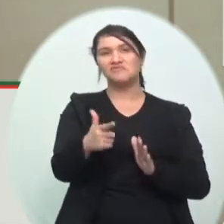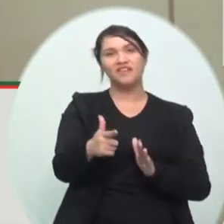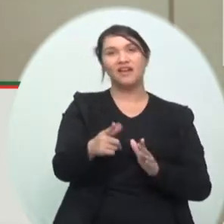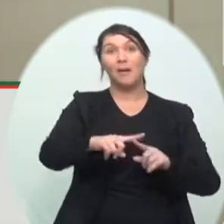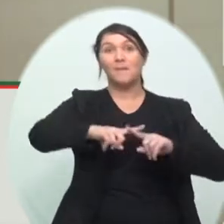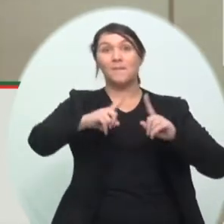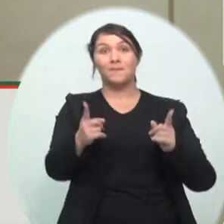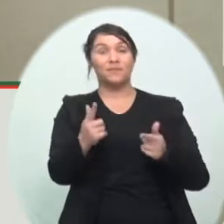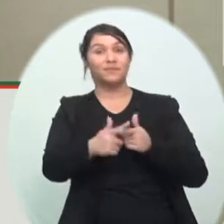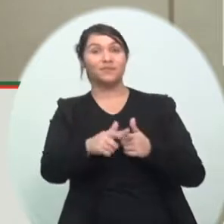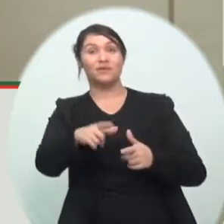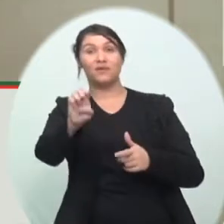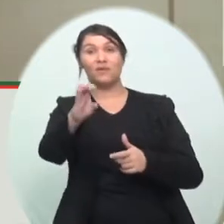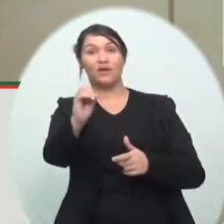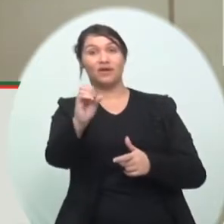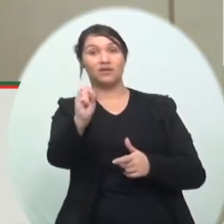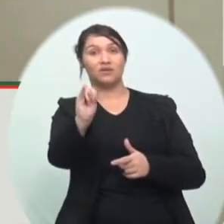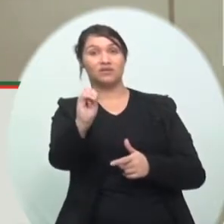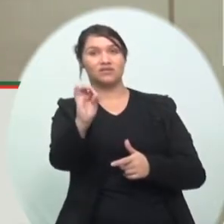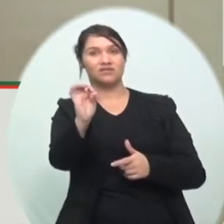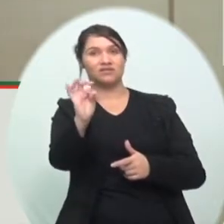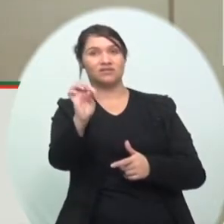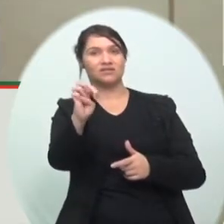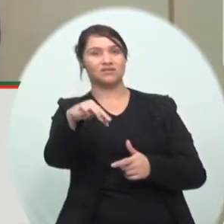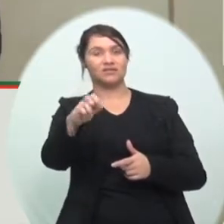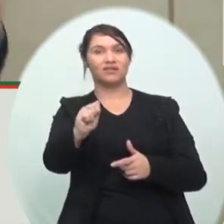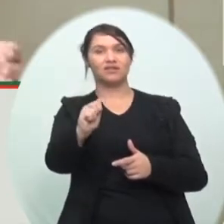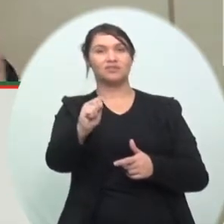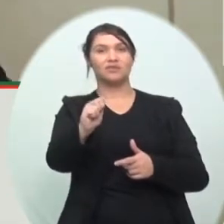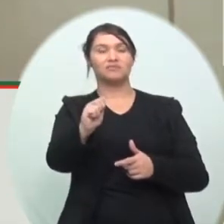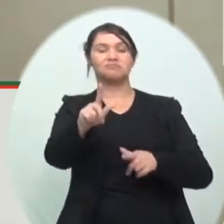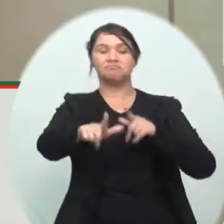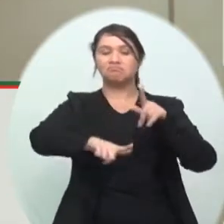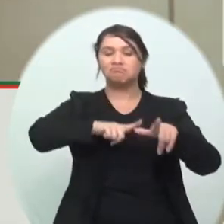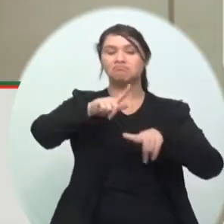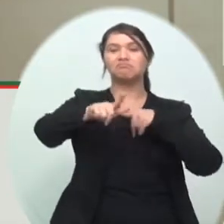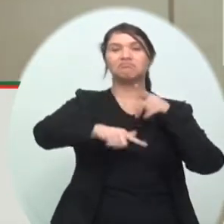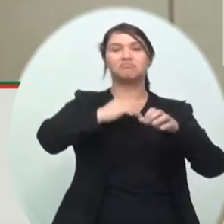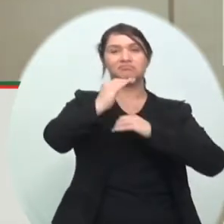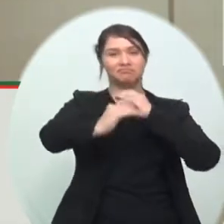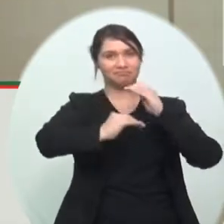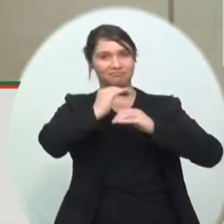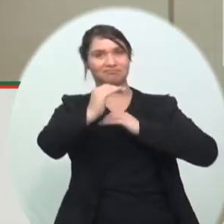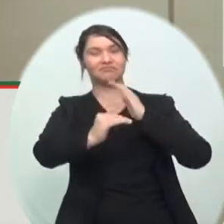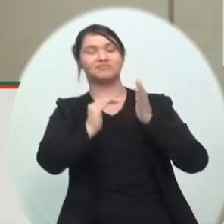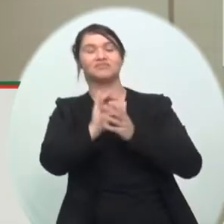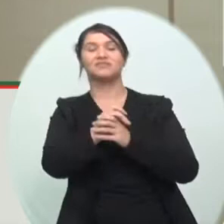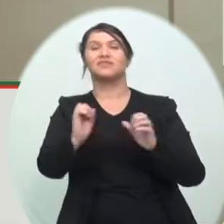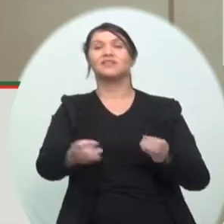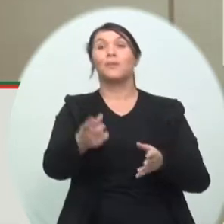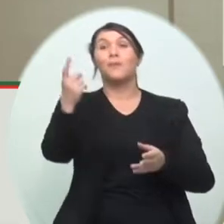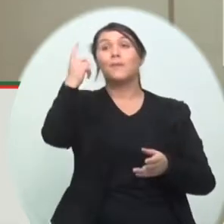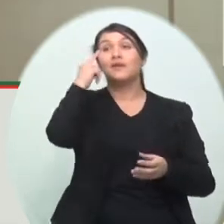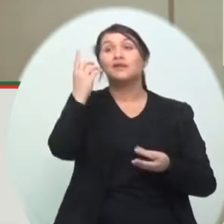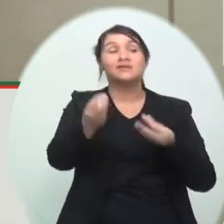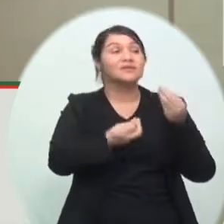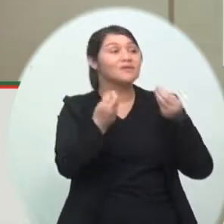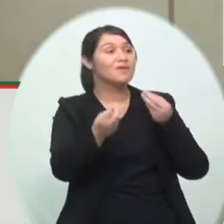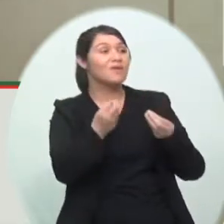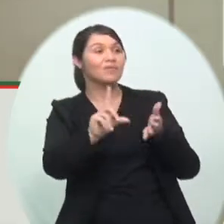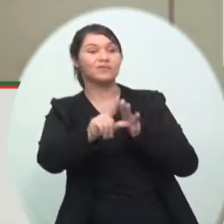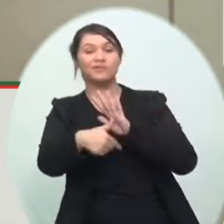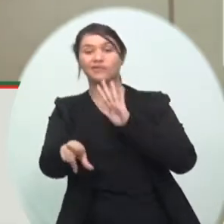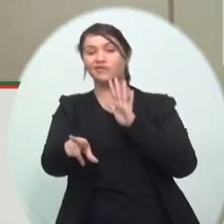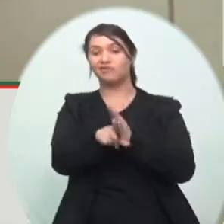trabalhando. Então, você imagine, vereadores, colegas vereadores, as pessoas que nos acompanham aqui, a partir do momento da lei de inovação funcionando, o centro de